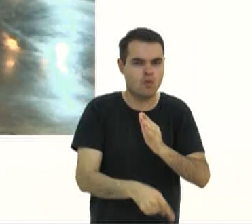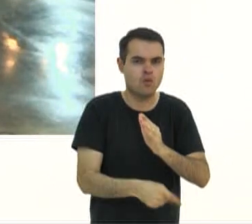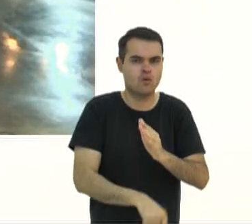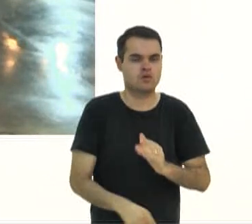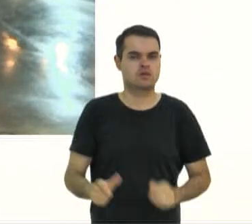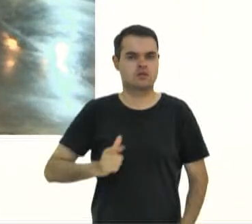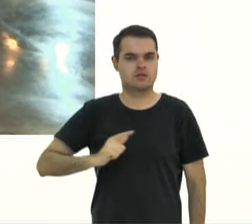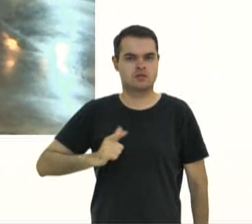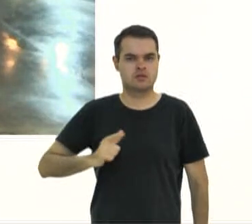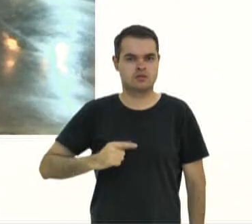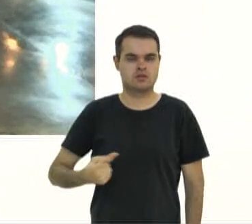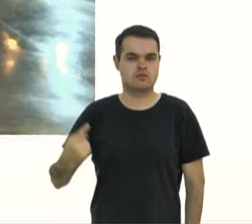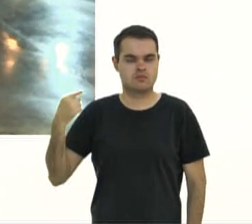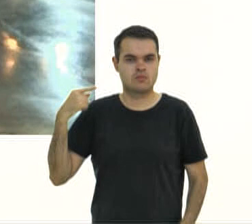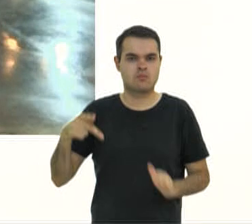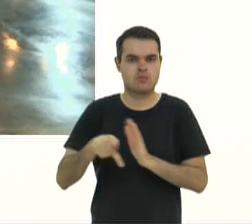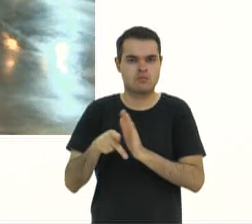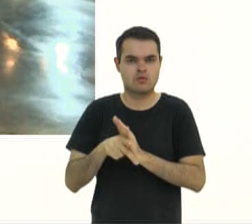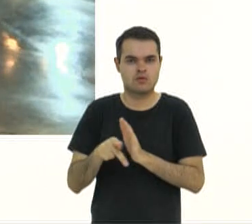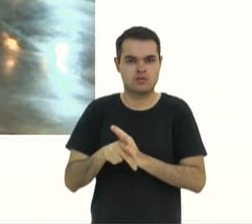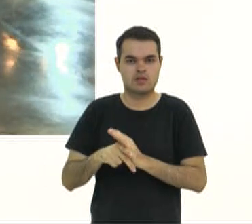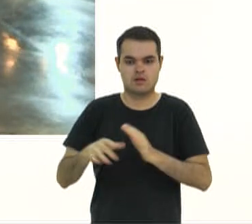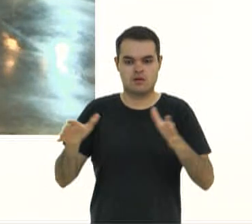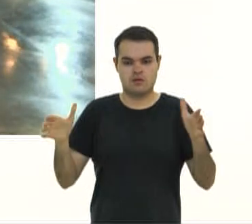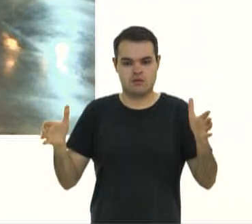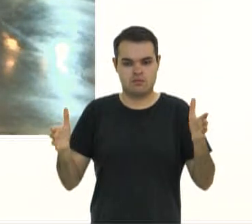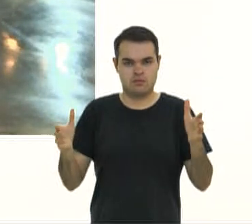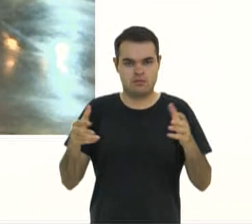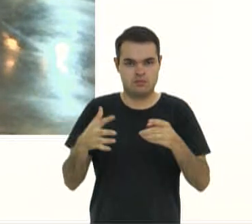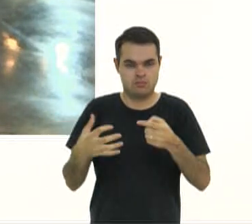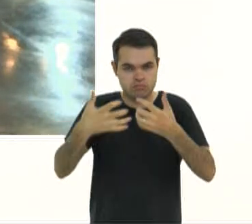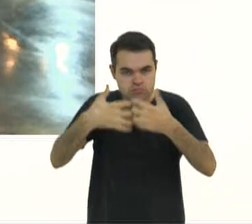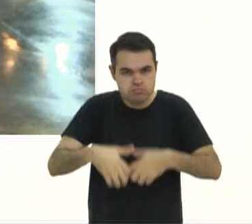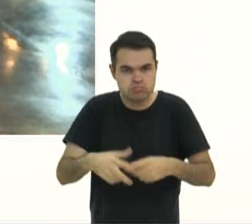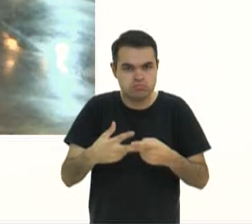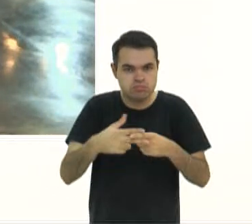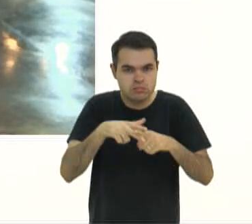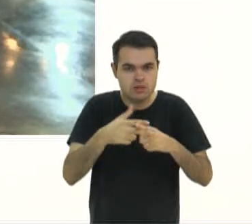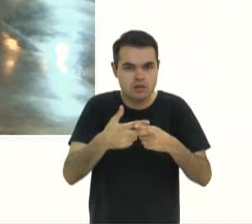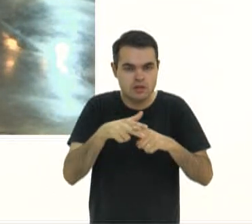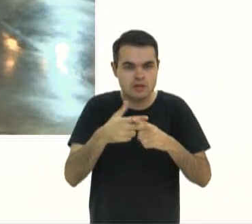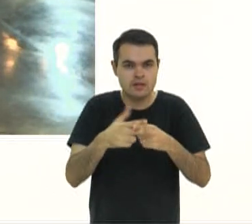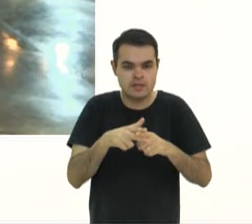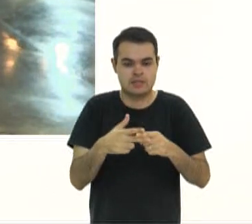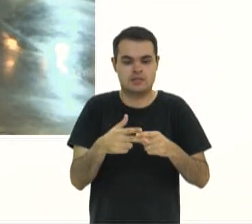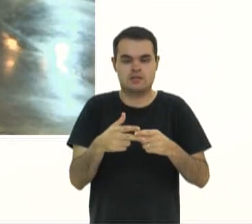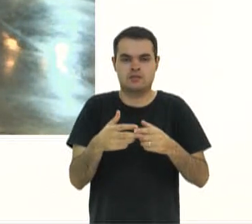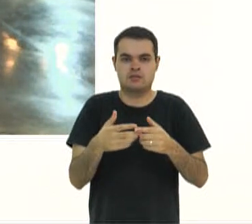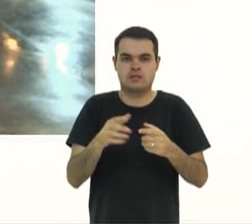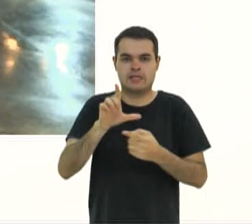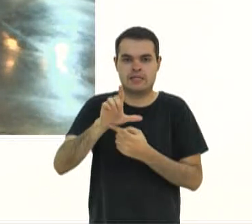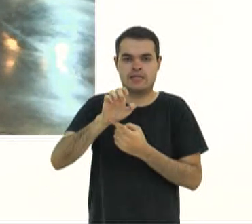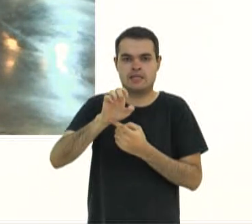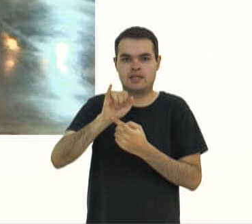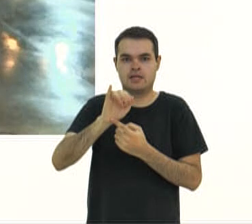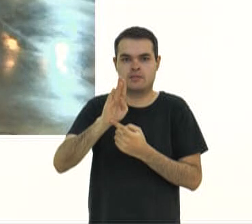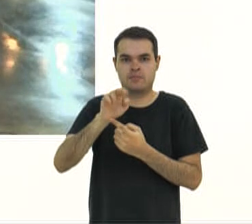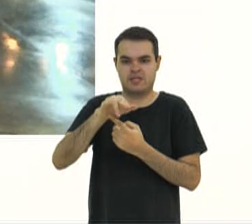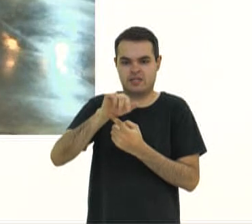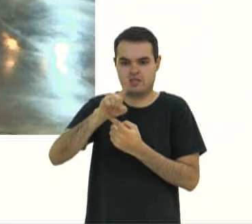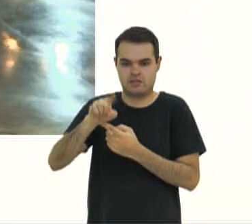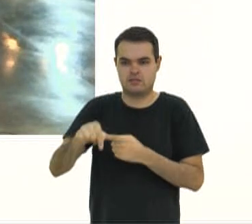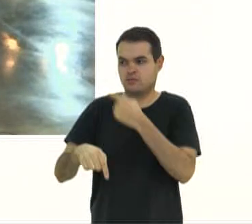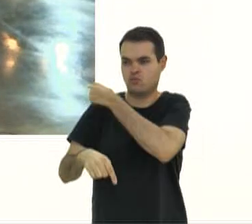um gerador termoelétrico lá no fundo, e a gente tem aqui representado a figura do Leibniz, que foi um momento